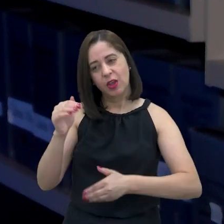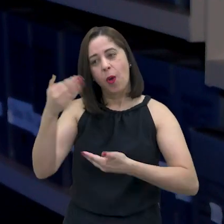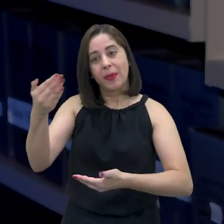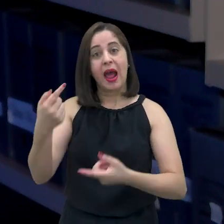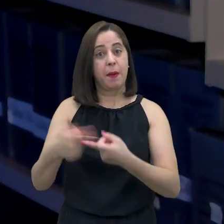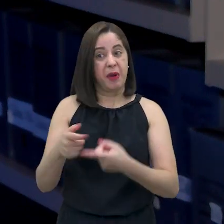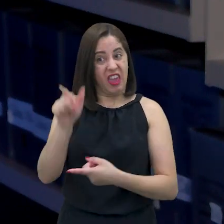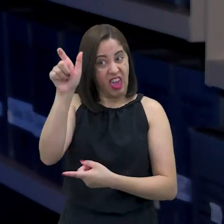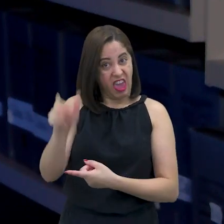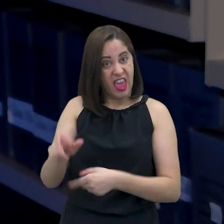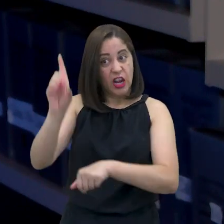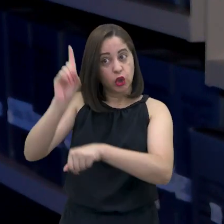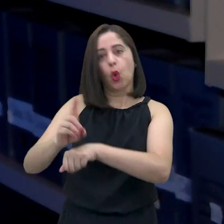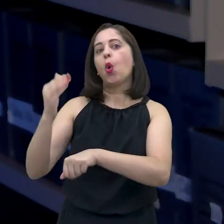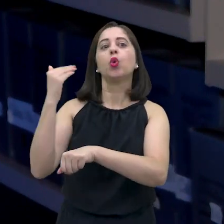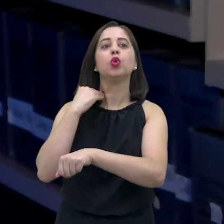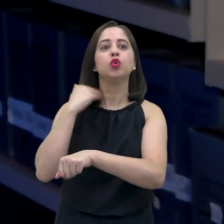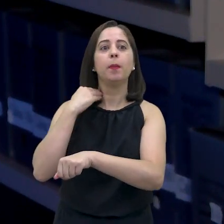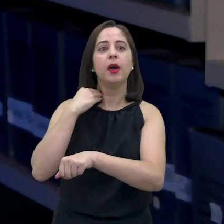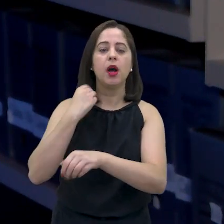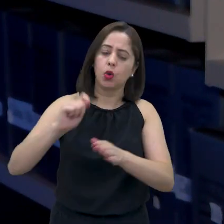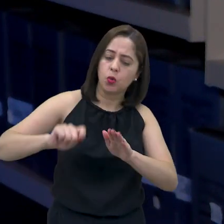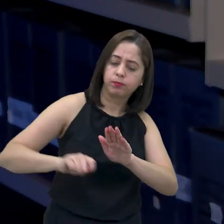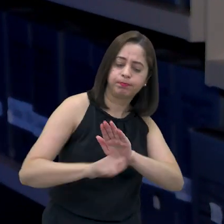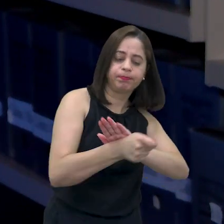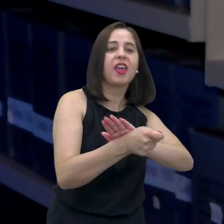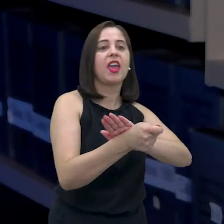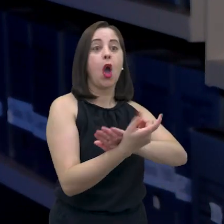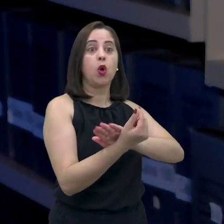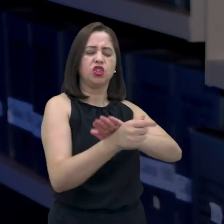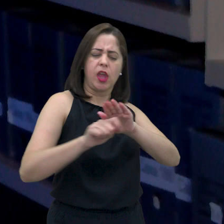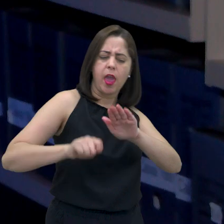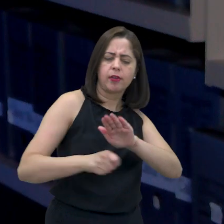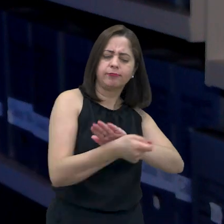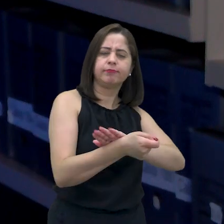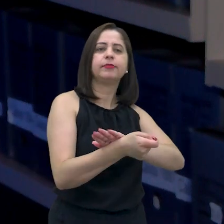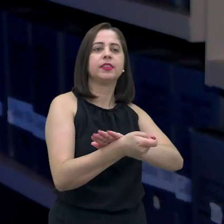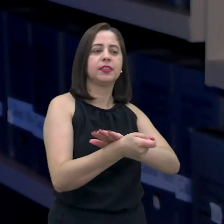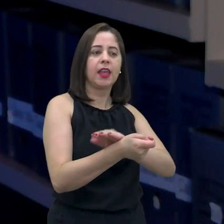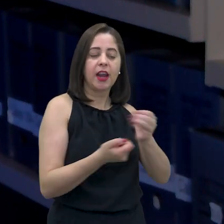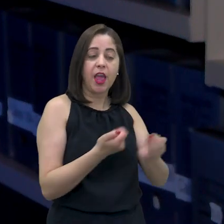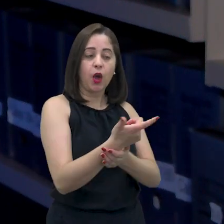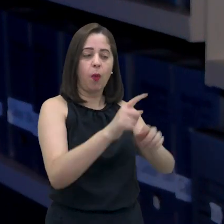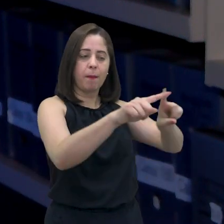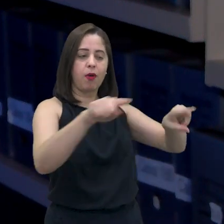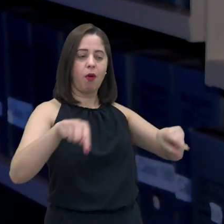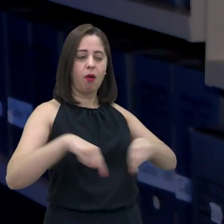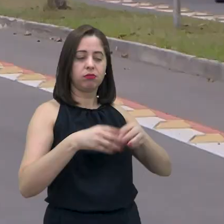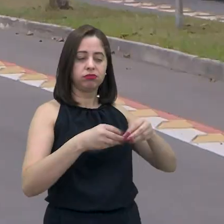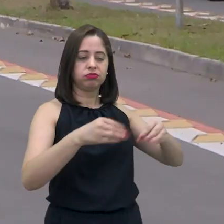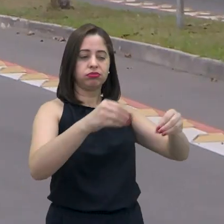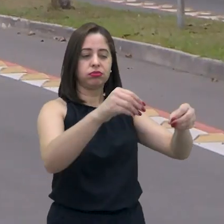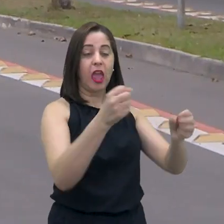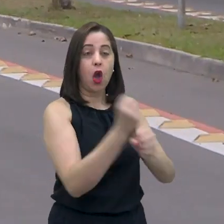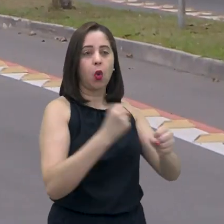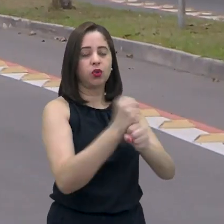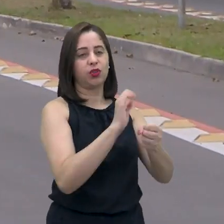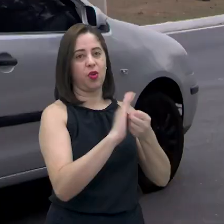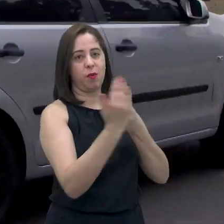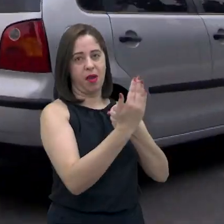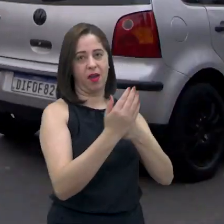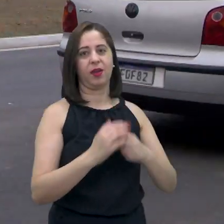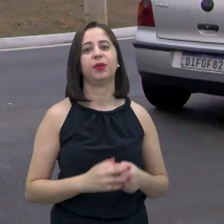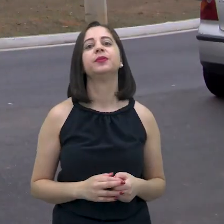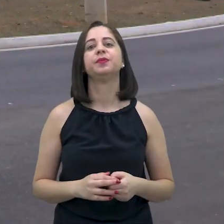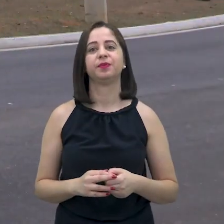criado esse banco por ter sido a pessoa que realmente deu início a essas negociações a esse investimento aqui na zona oeste além da Avenida